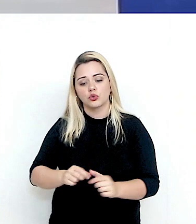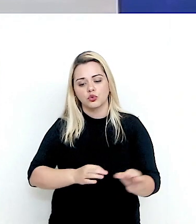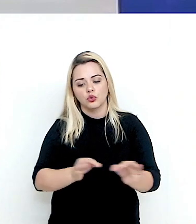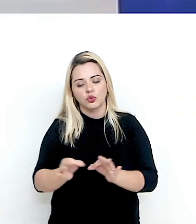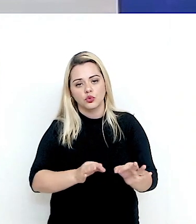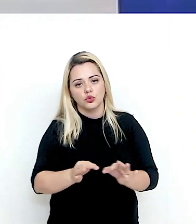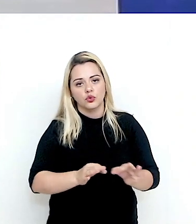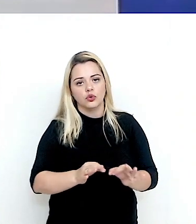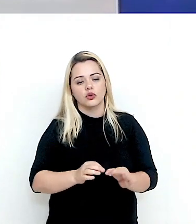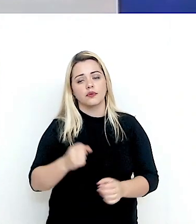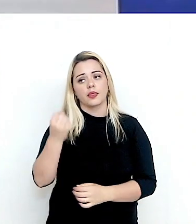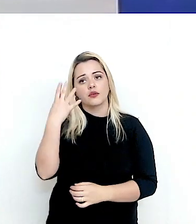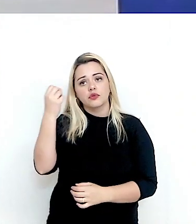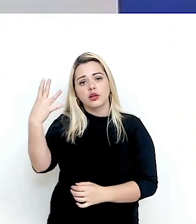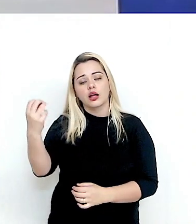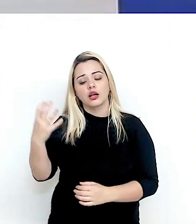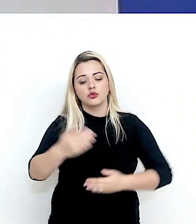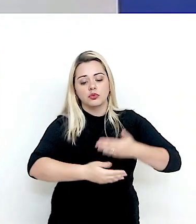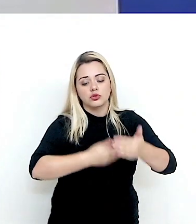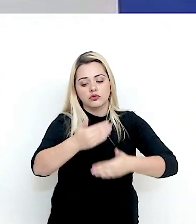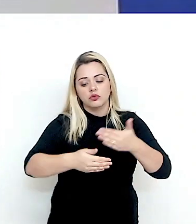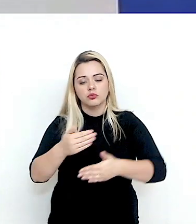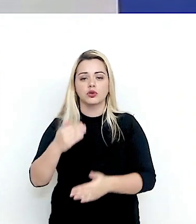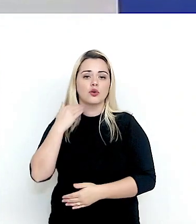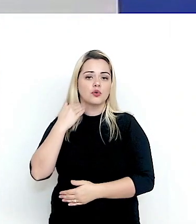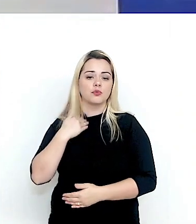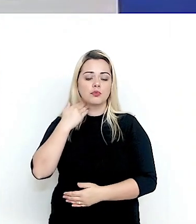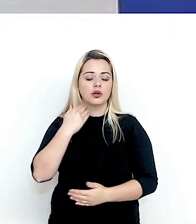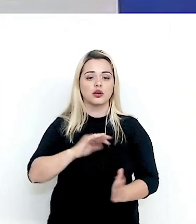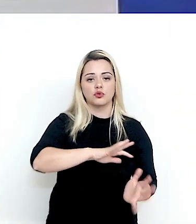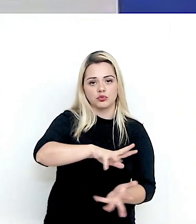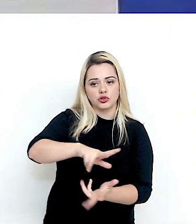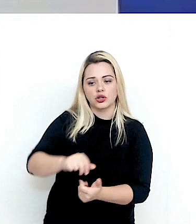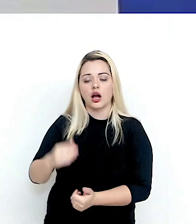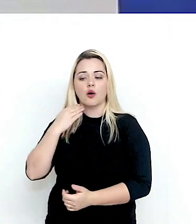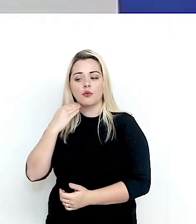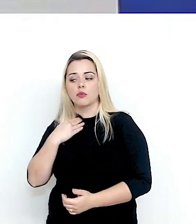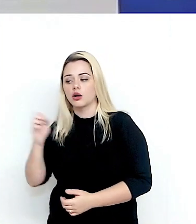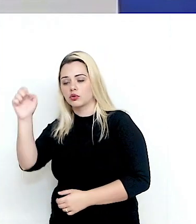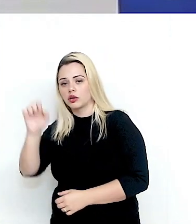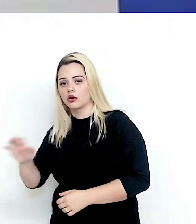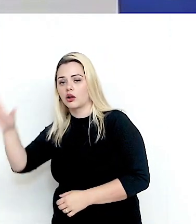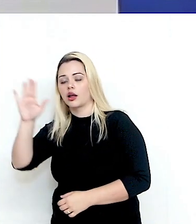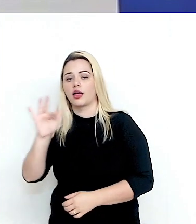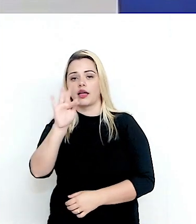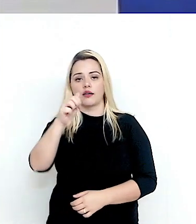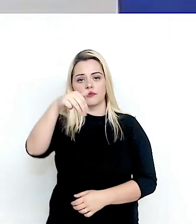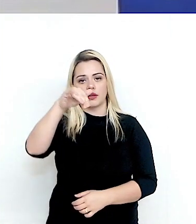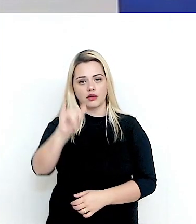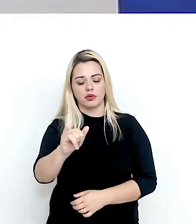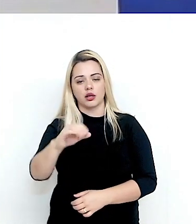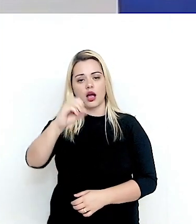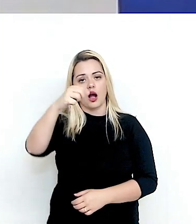banco asiático de desenvolvimento o Banco Mundial o banco europeu o melhor o FMI iupi